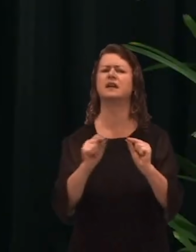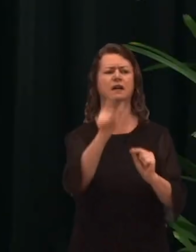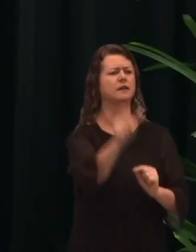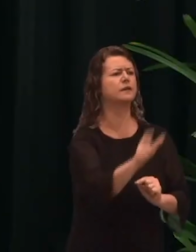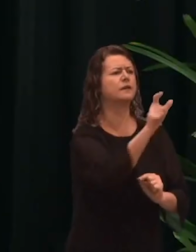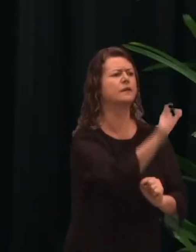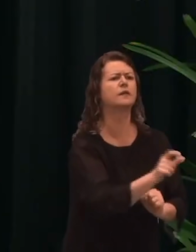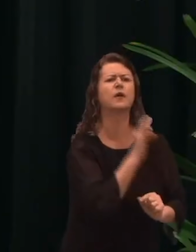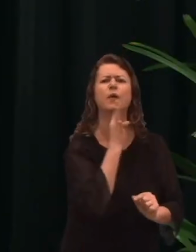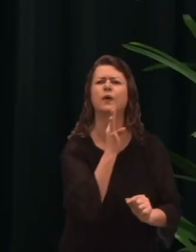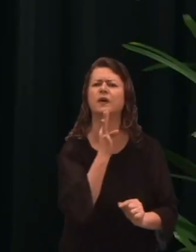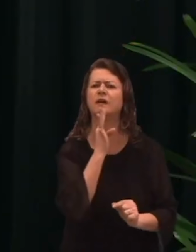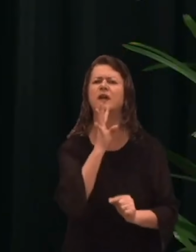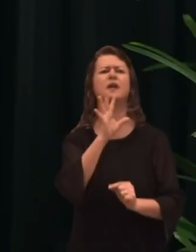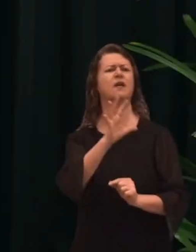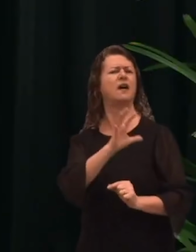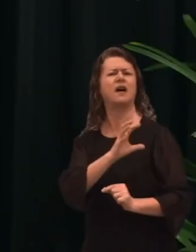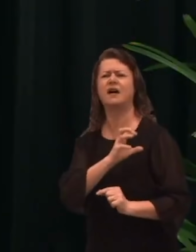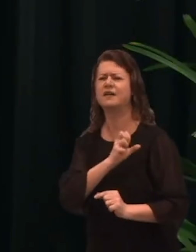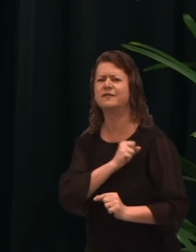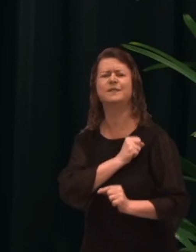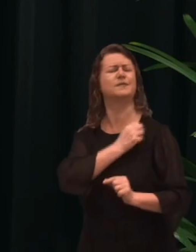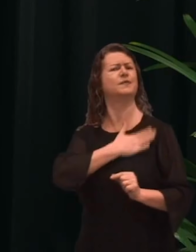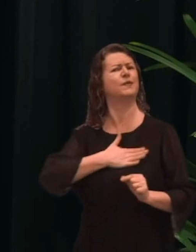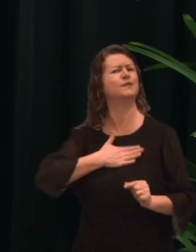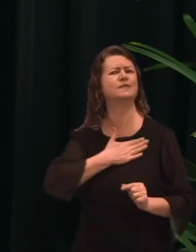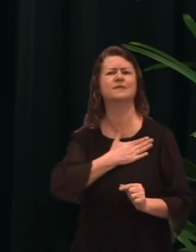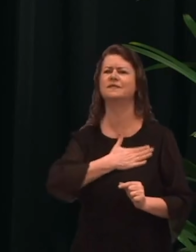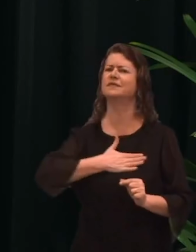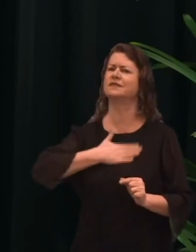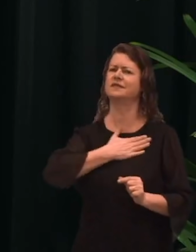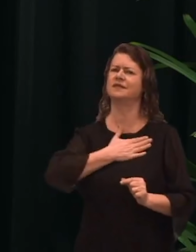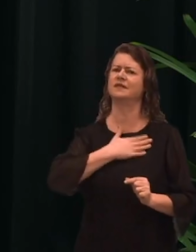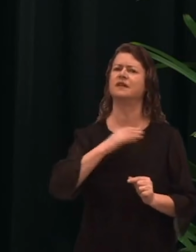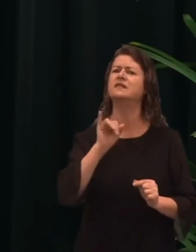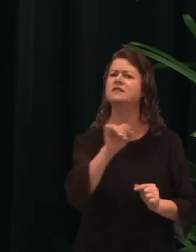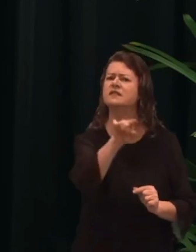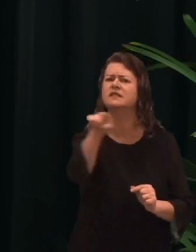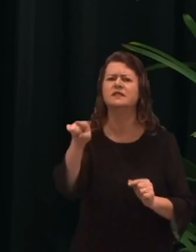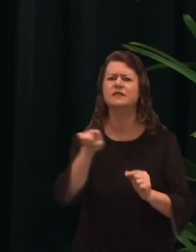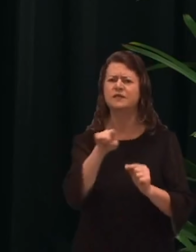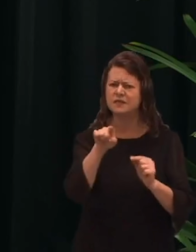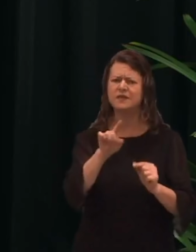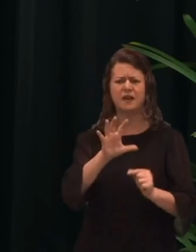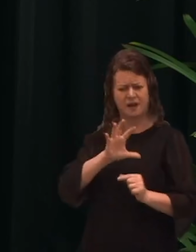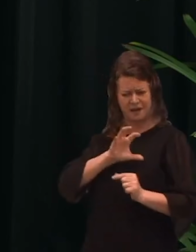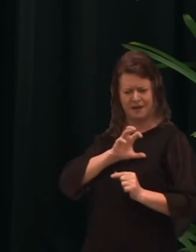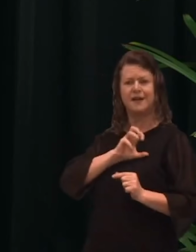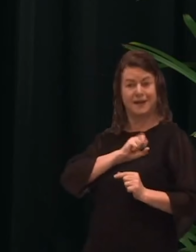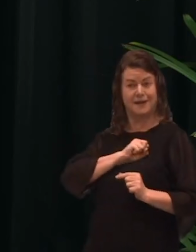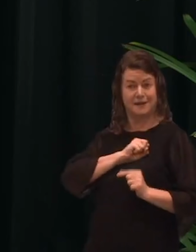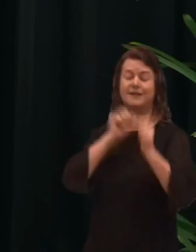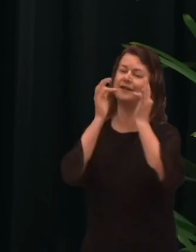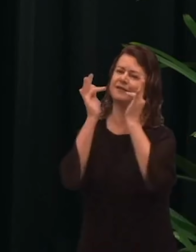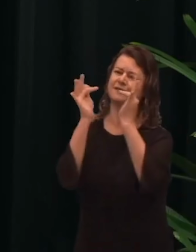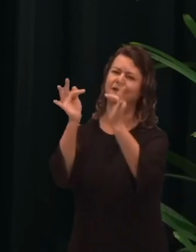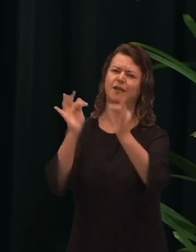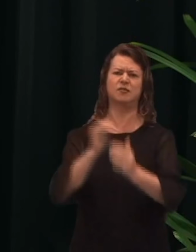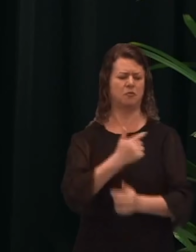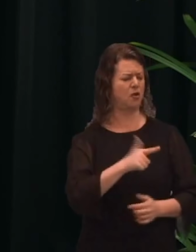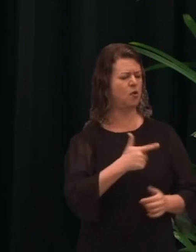conhecemos, a quem nós amamos, a quem nós gostamos. Você só é fiel se tiver amor. Se não